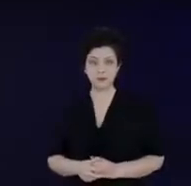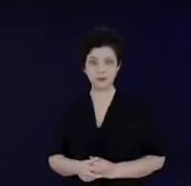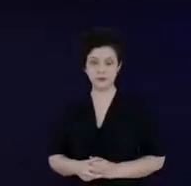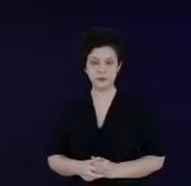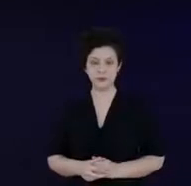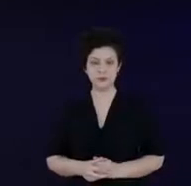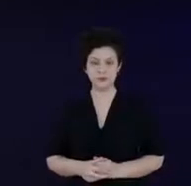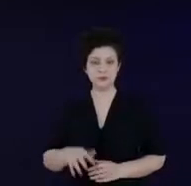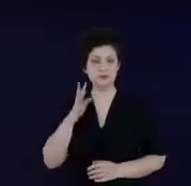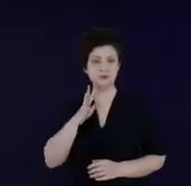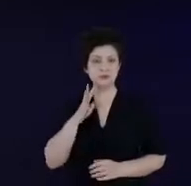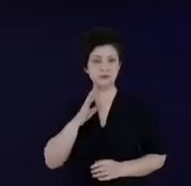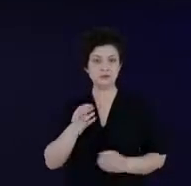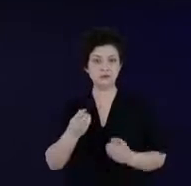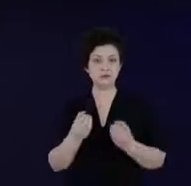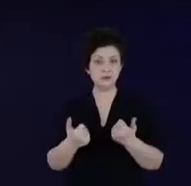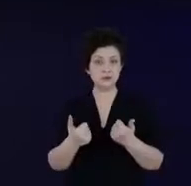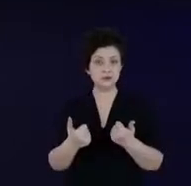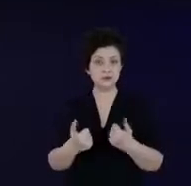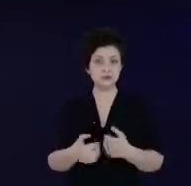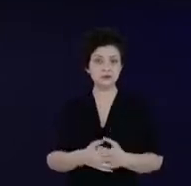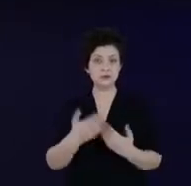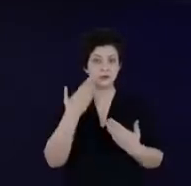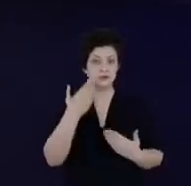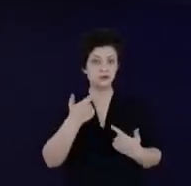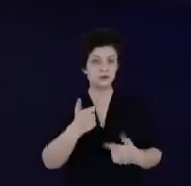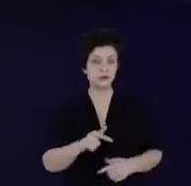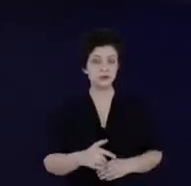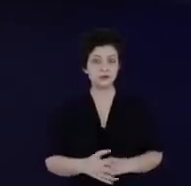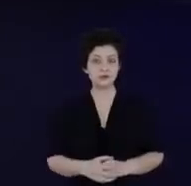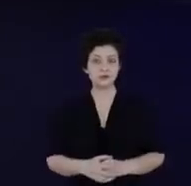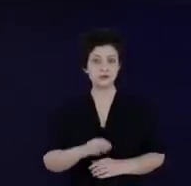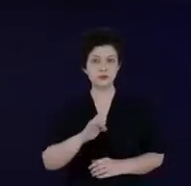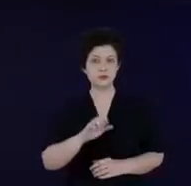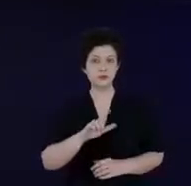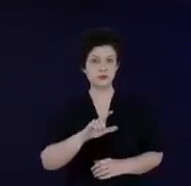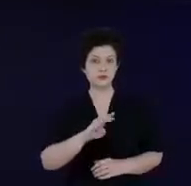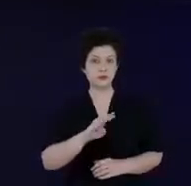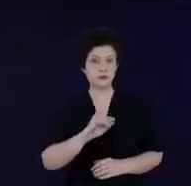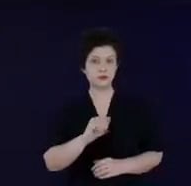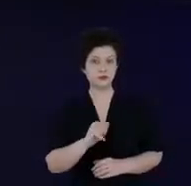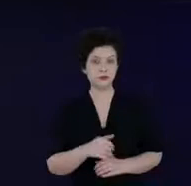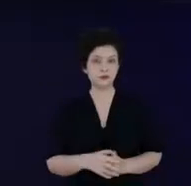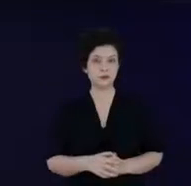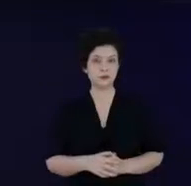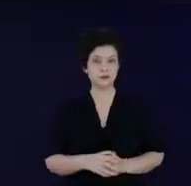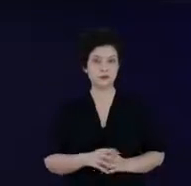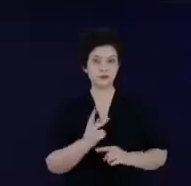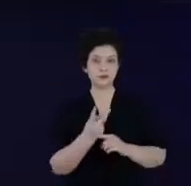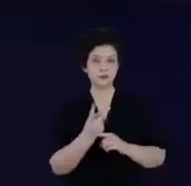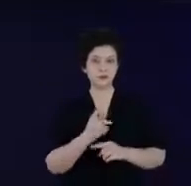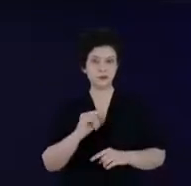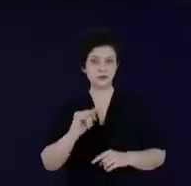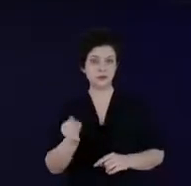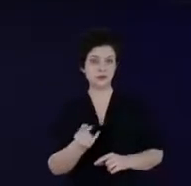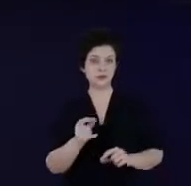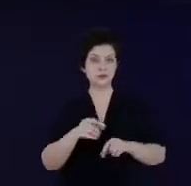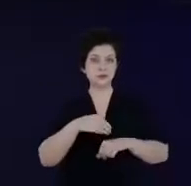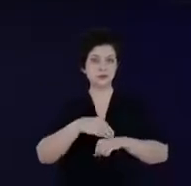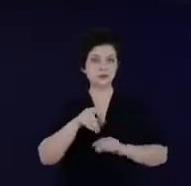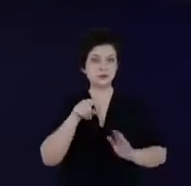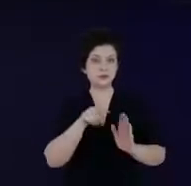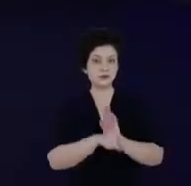Legal, muito bom. Muito bom, obrigado mais uma vez, Elbia. E eu vou puxar o gancho aqui do hidrogênio para passar uma pergunta aqui